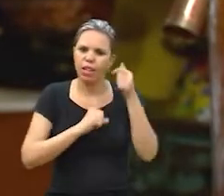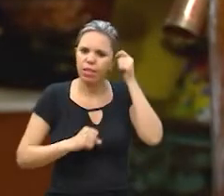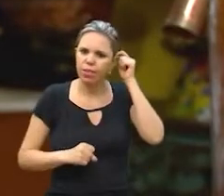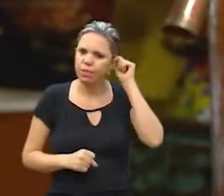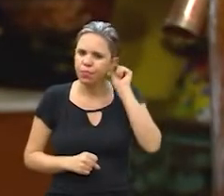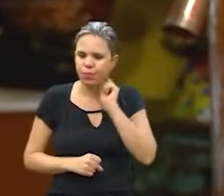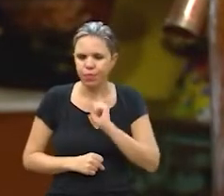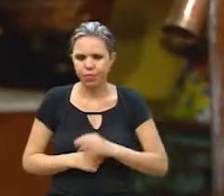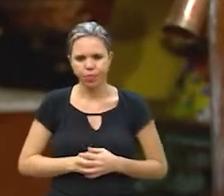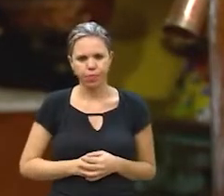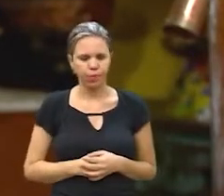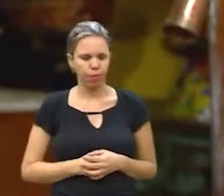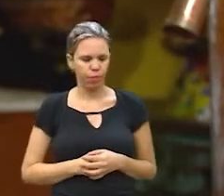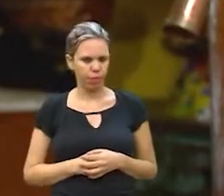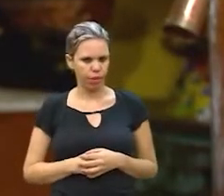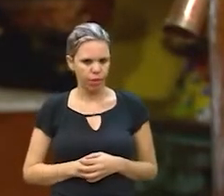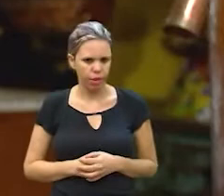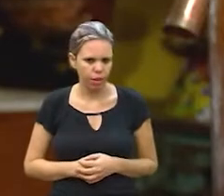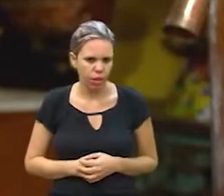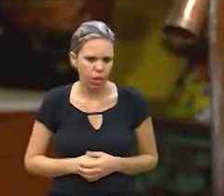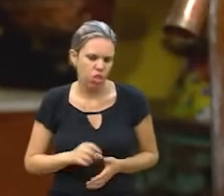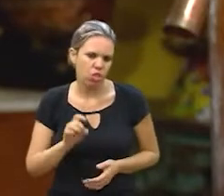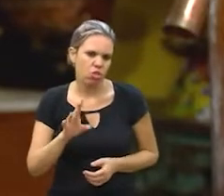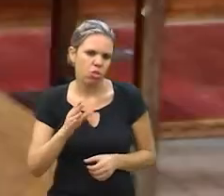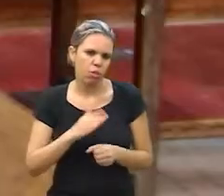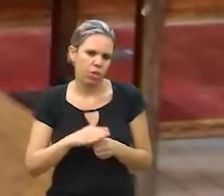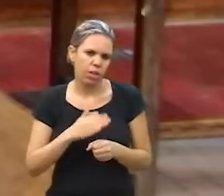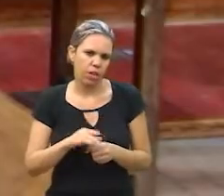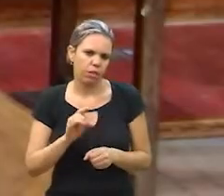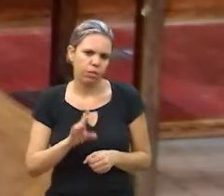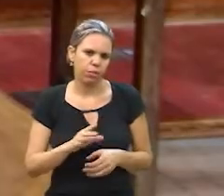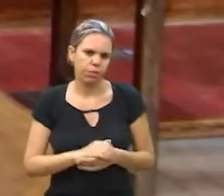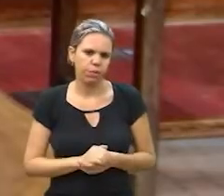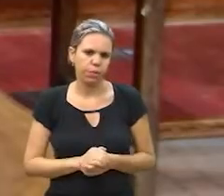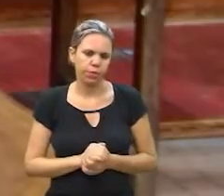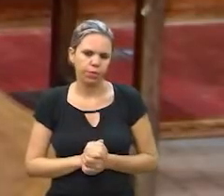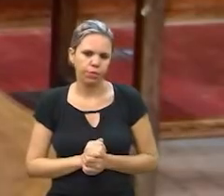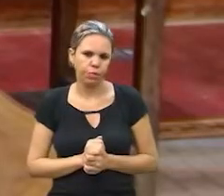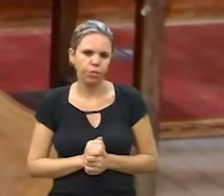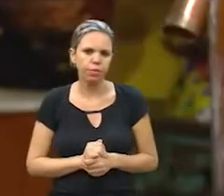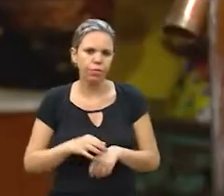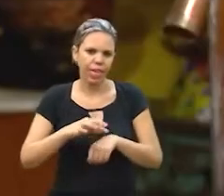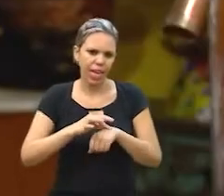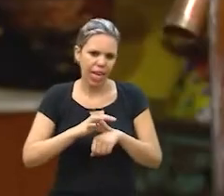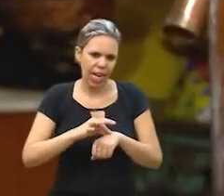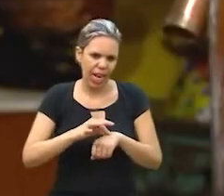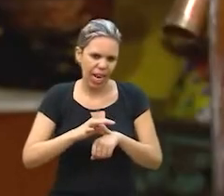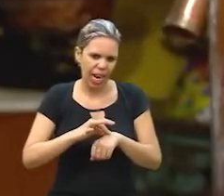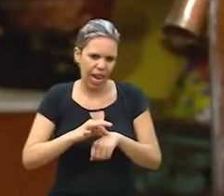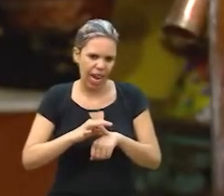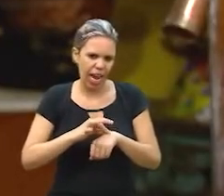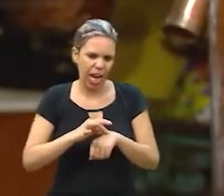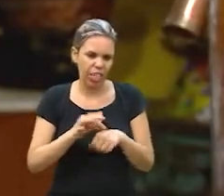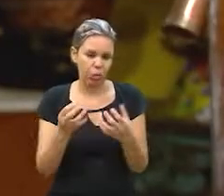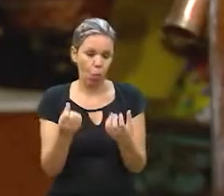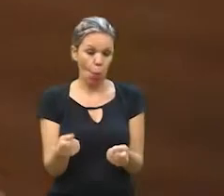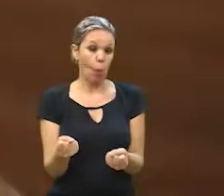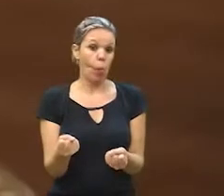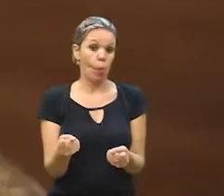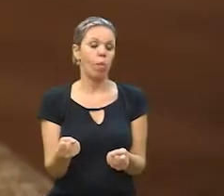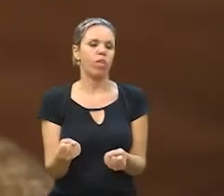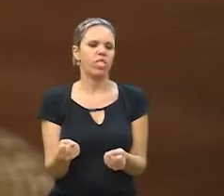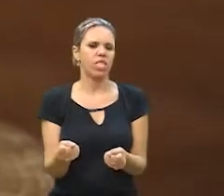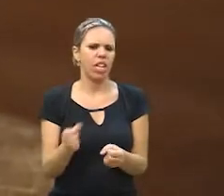que rápido, né? Mas o segredo é só picar bem picadinho. Carne seca, desfiada. Isso. Geralmente, essa minha